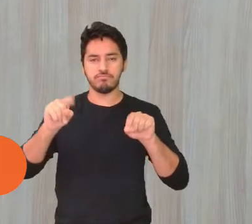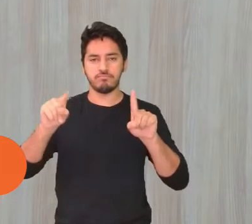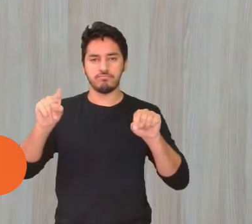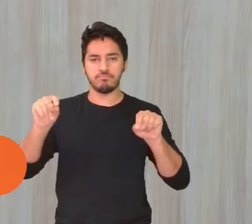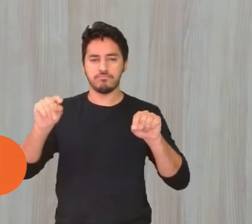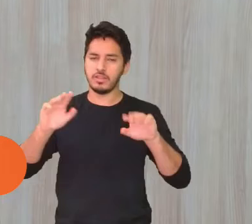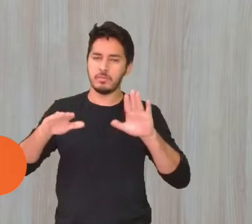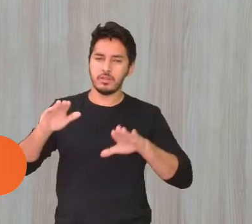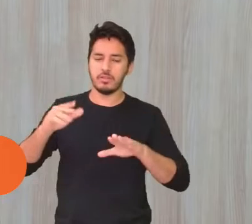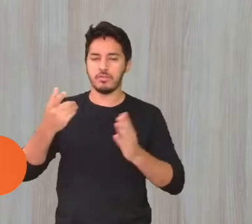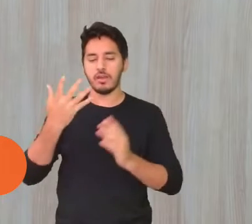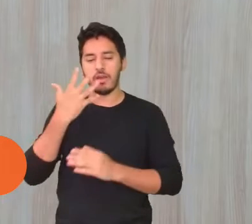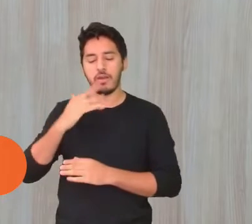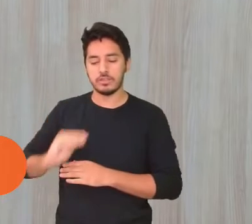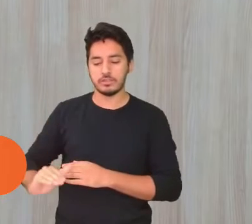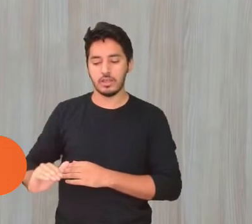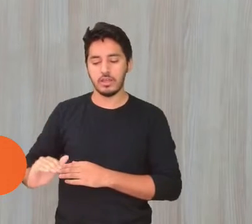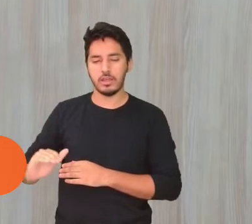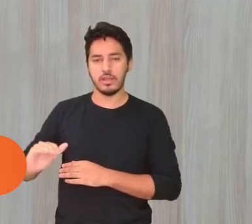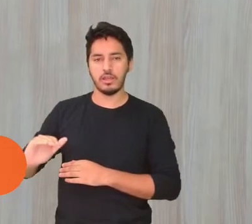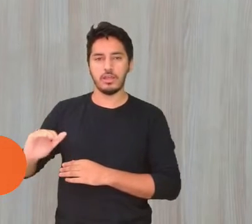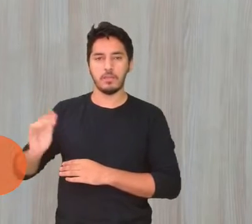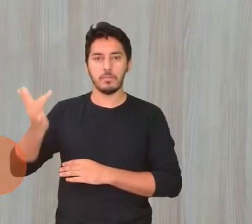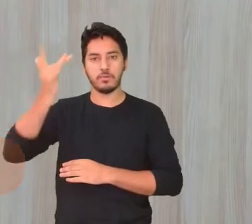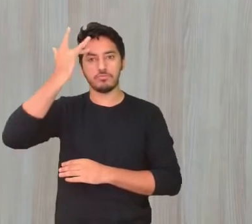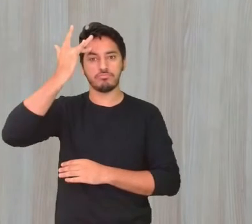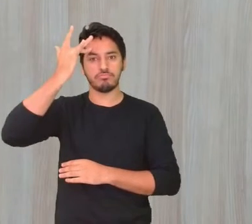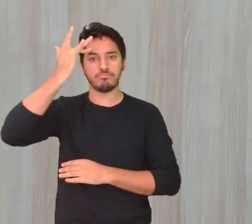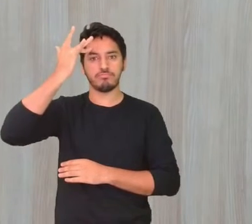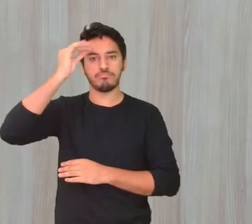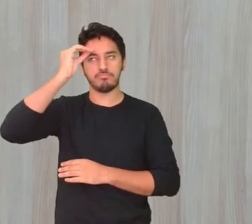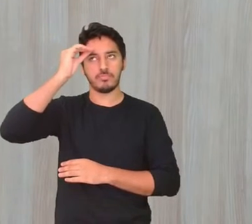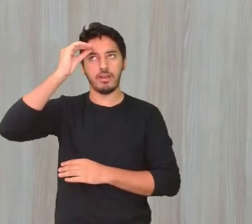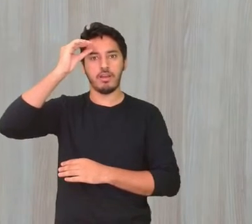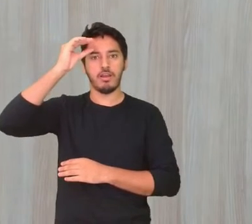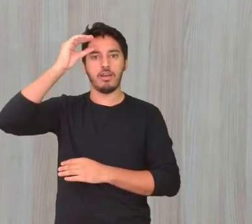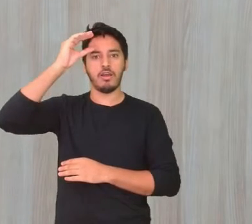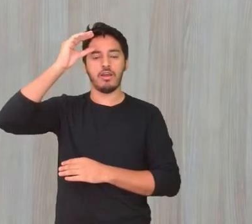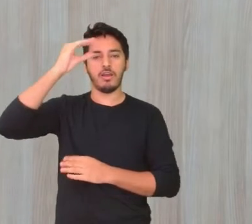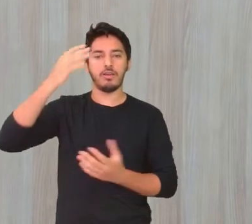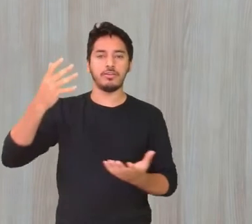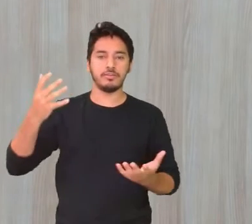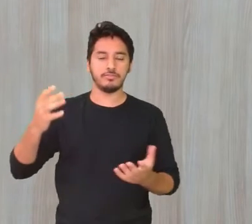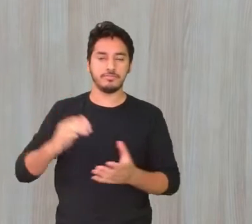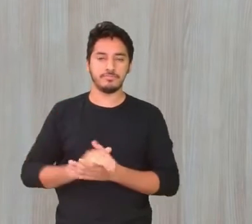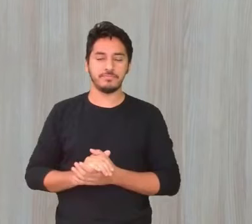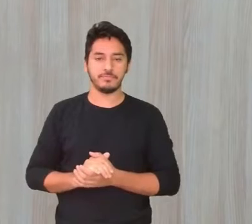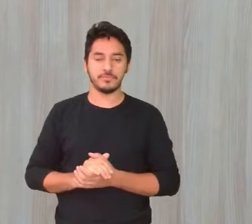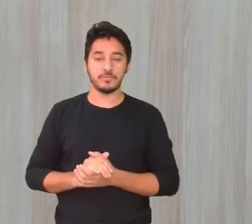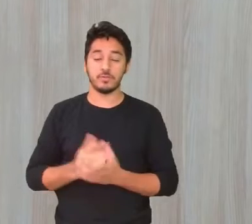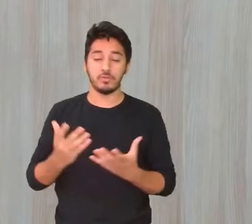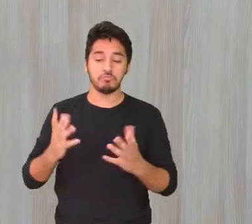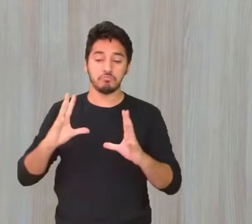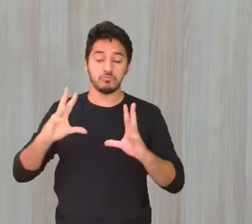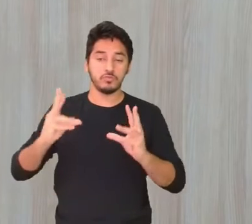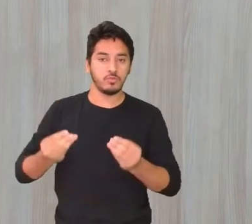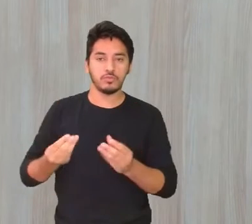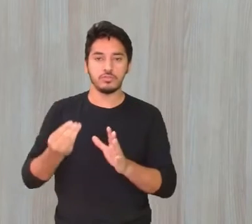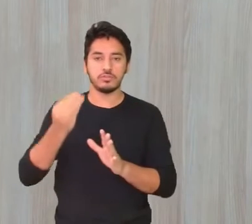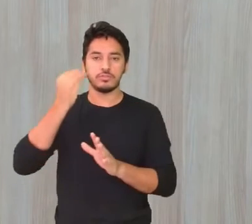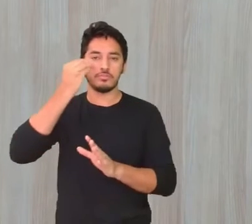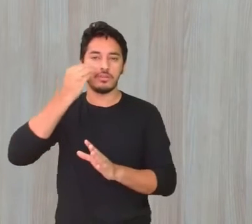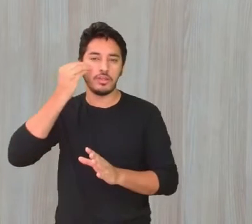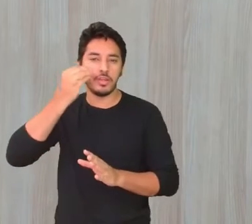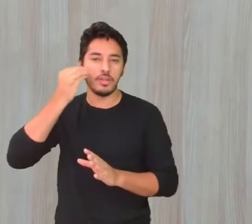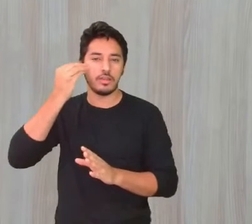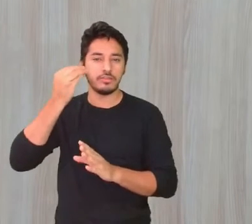vai crescendo e amadurecendo, e o mundo também, com todas as nossas experiências e